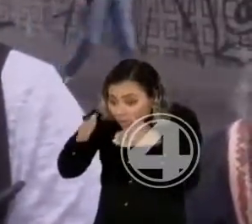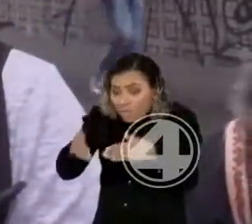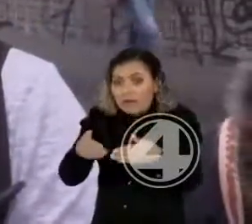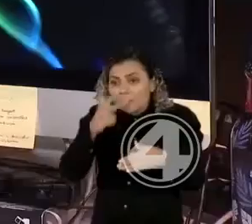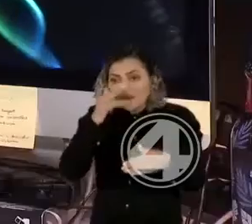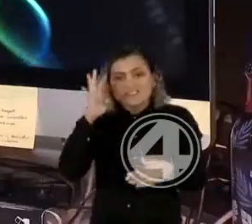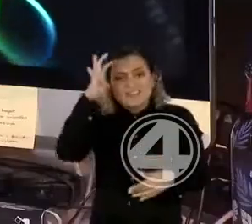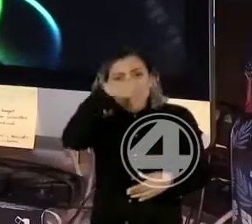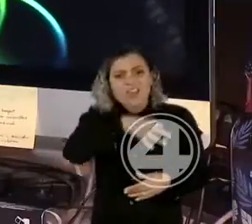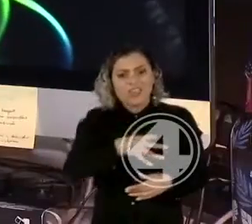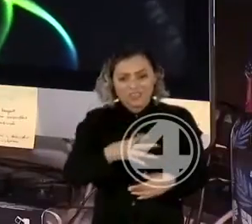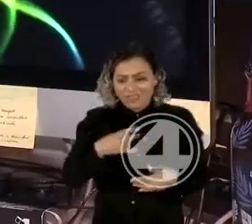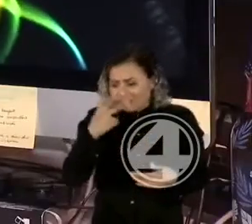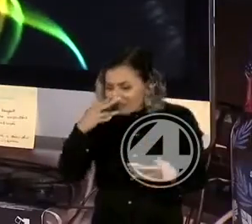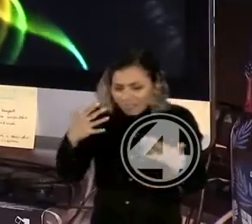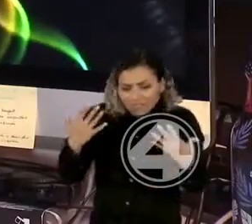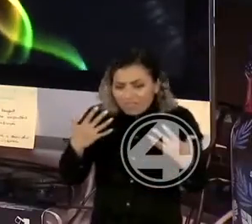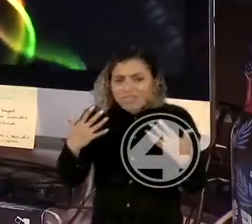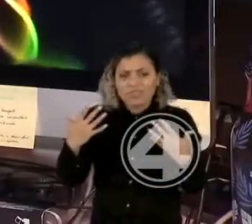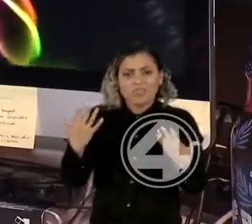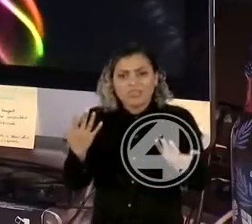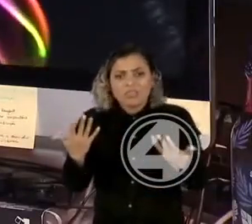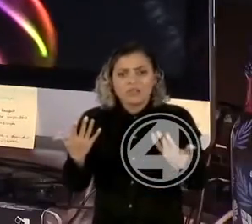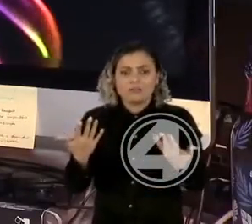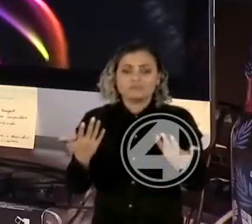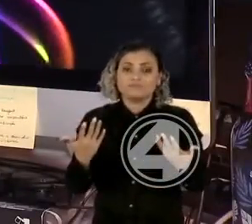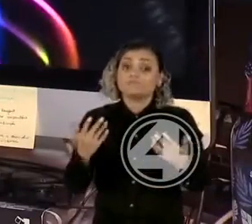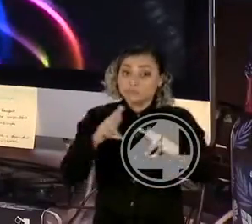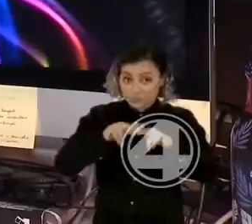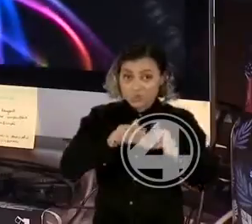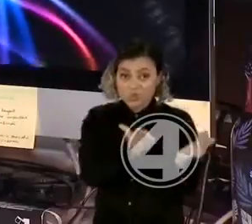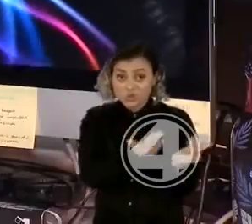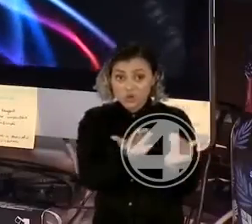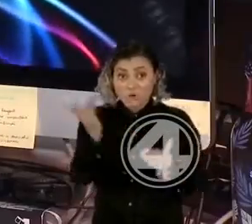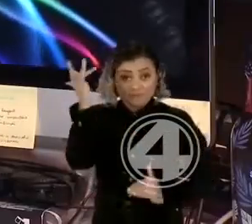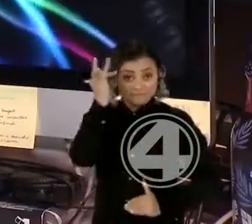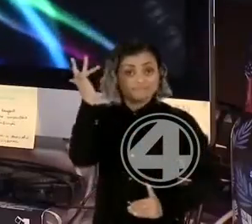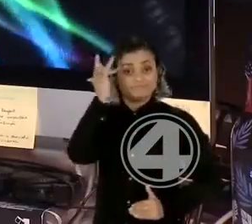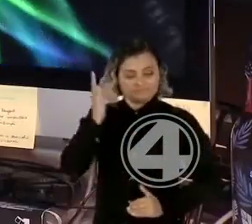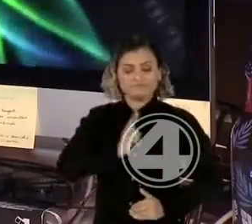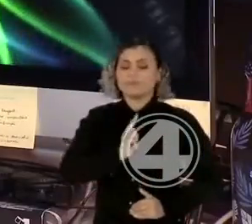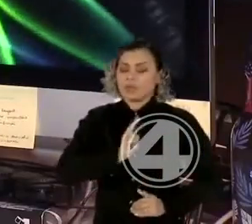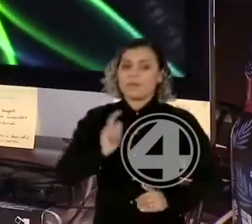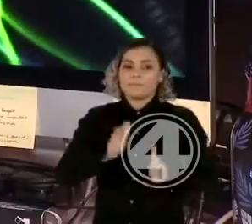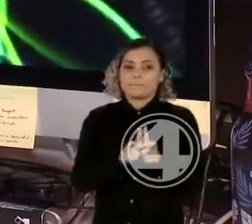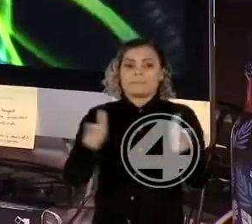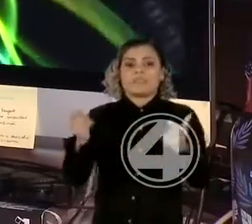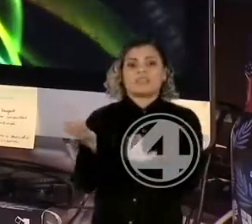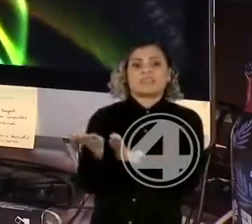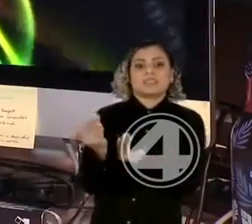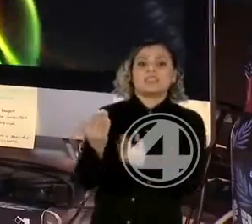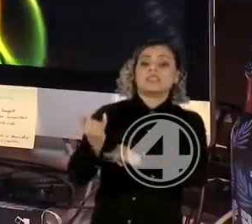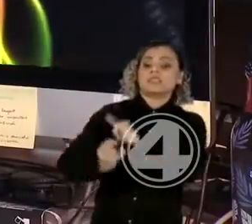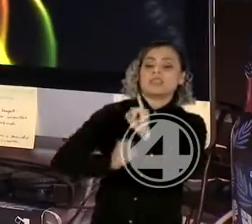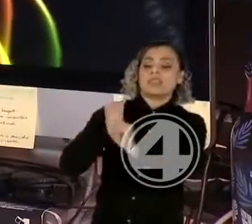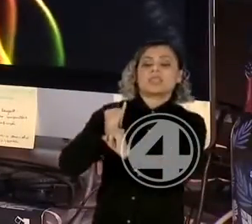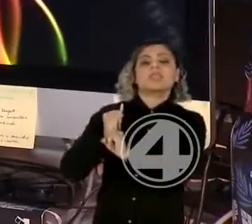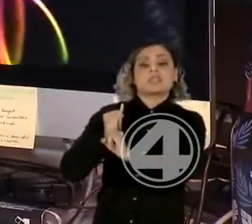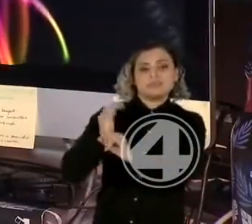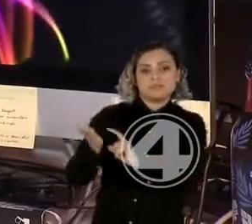atenção nas coisas. O amadurecimento, né, desse público com relação ao uso da tecnologia traz esse maior cuidado